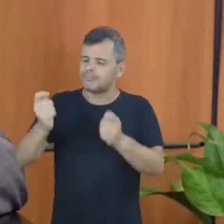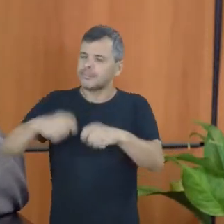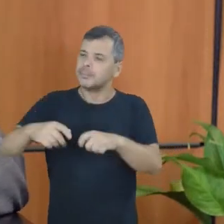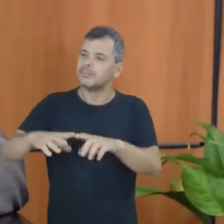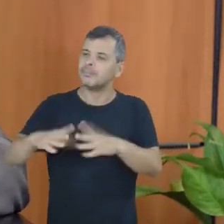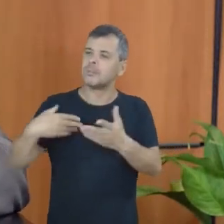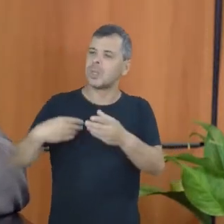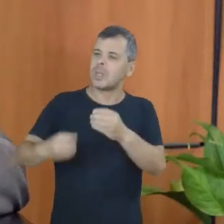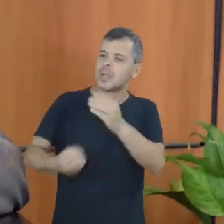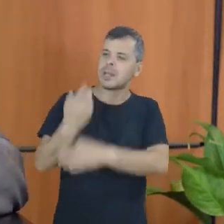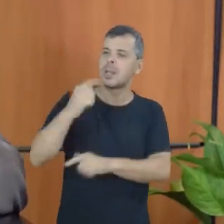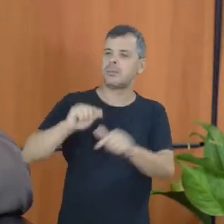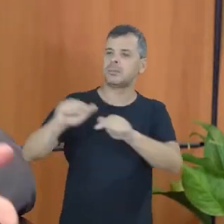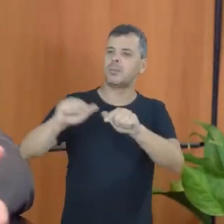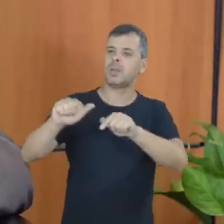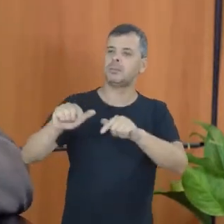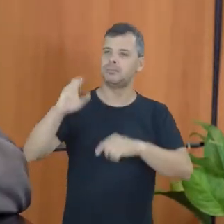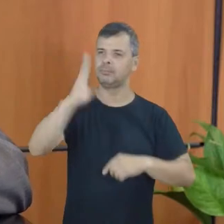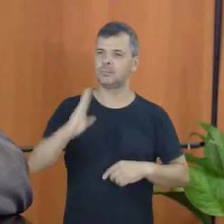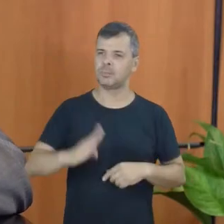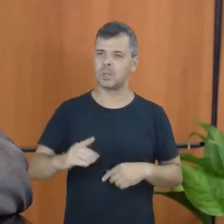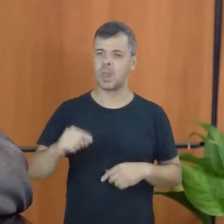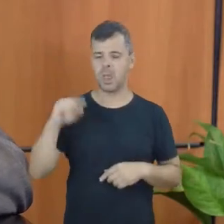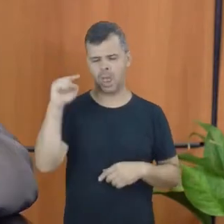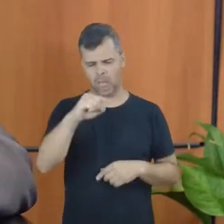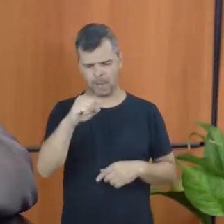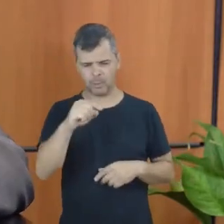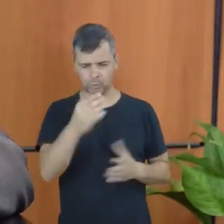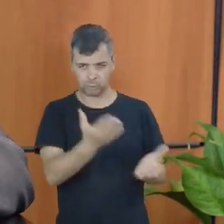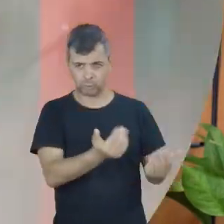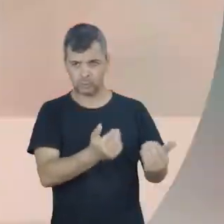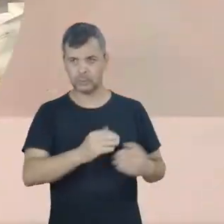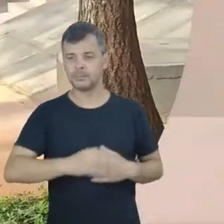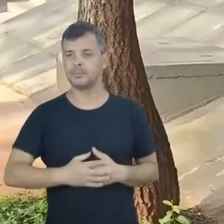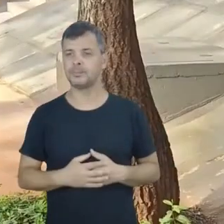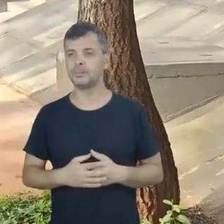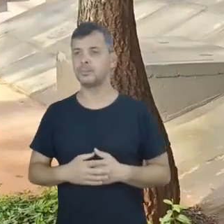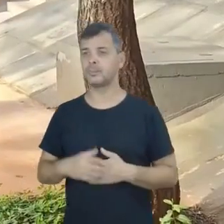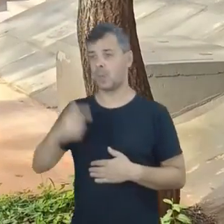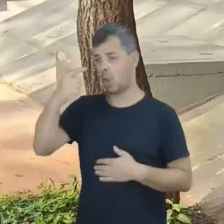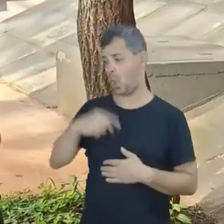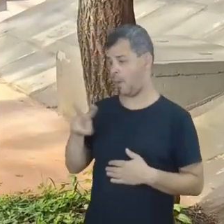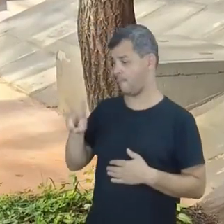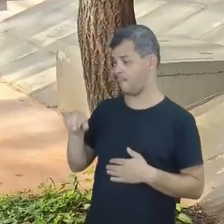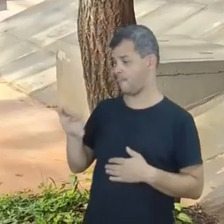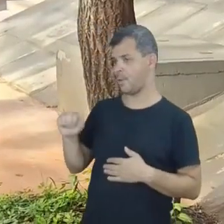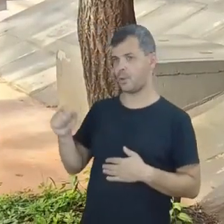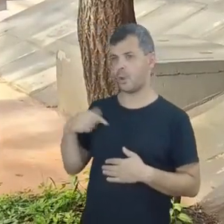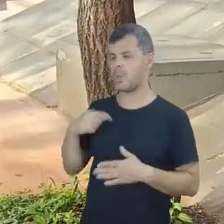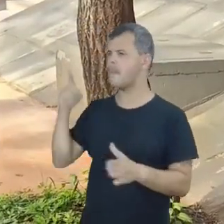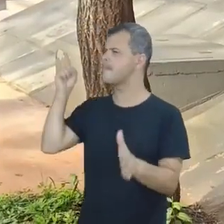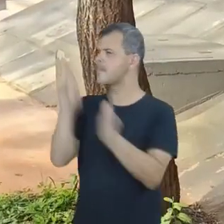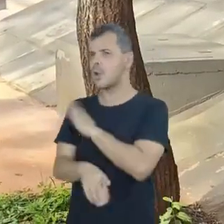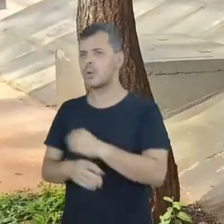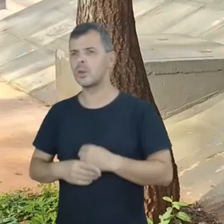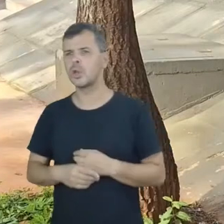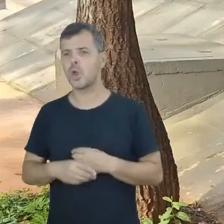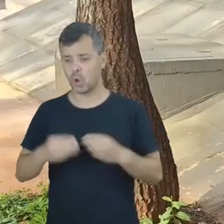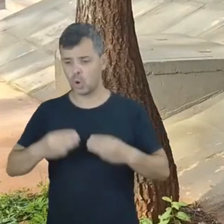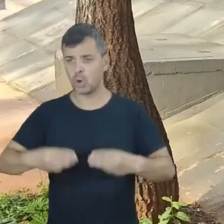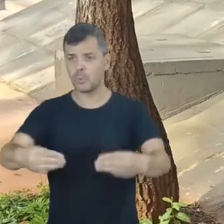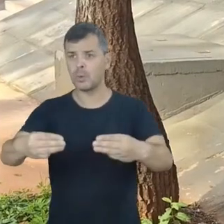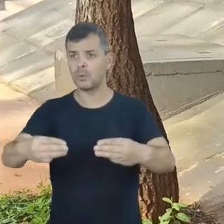possibilidades de gerar emprego no Brasil, e esse emprego é para você. Meu nome é Vitor Hugo e a minha pergunta é: o que o